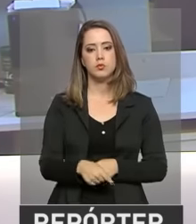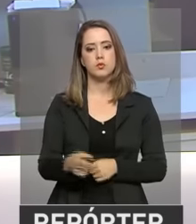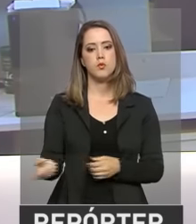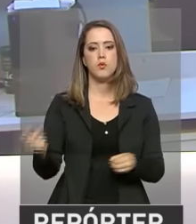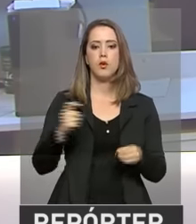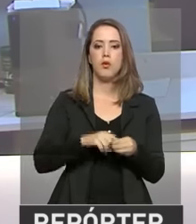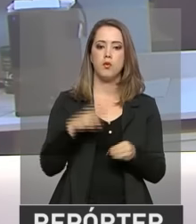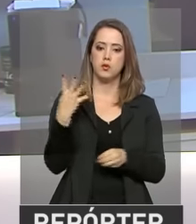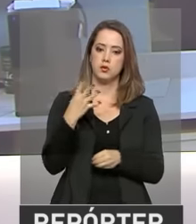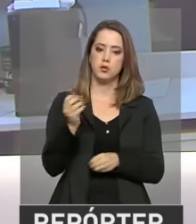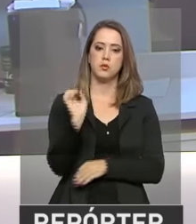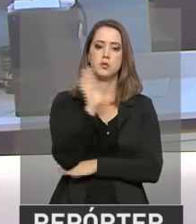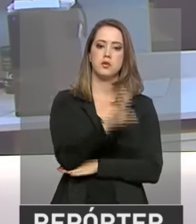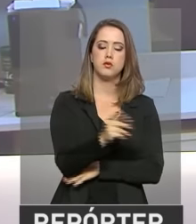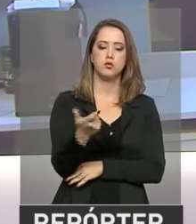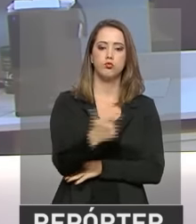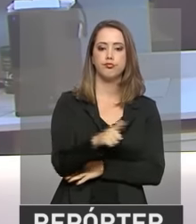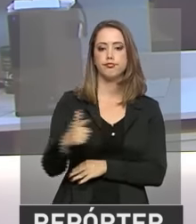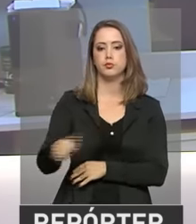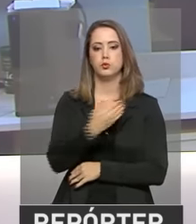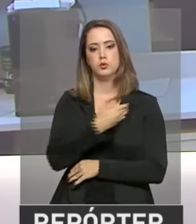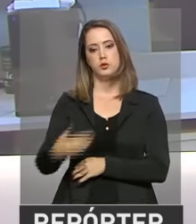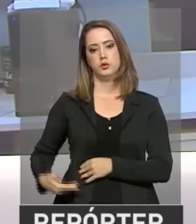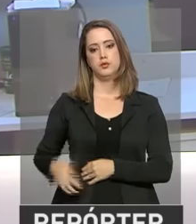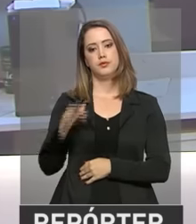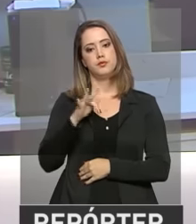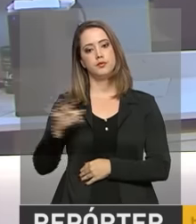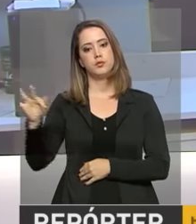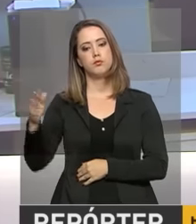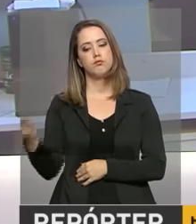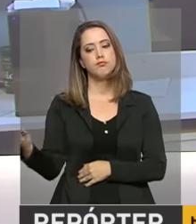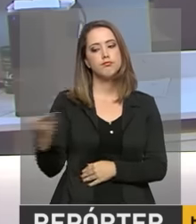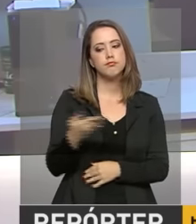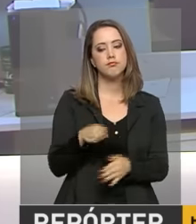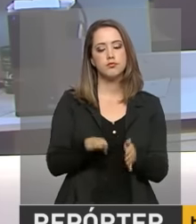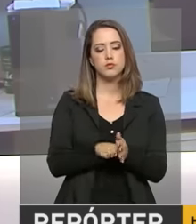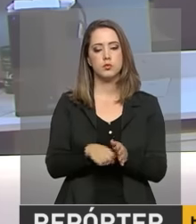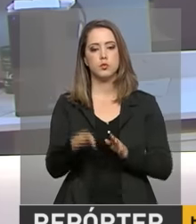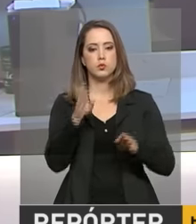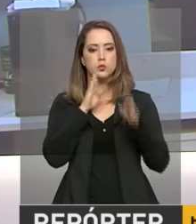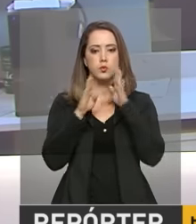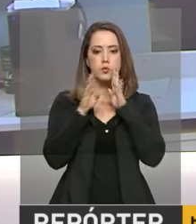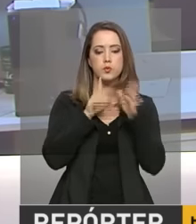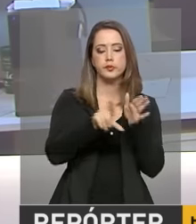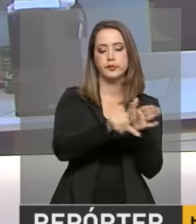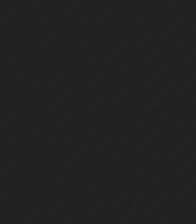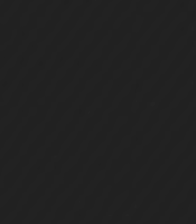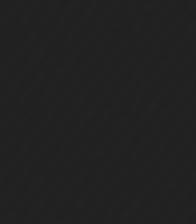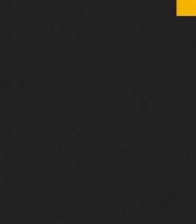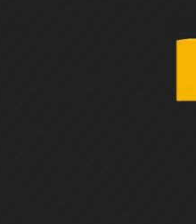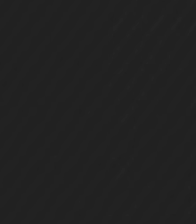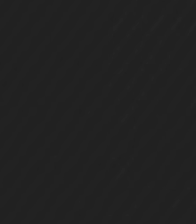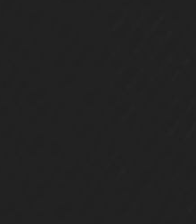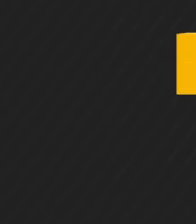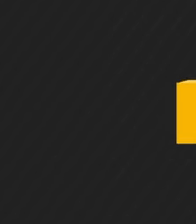às 4 da tarde com outras informações do governo federal acompanhe também as novidades em nossas redes